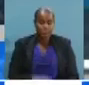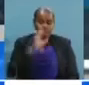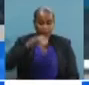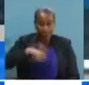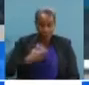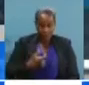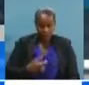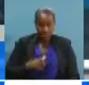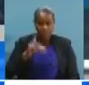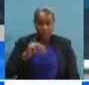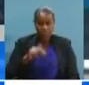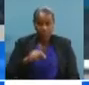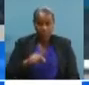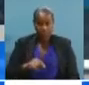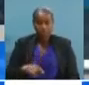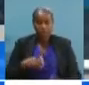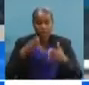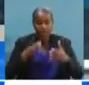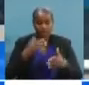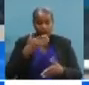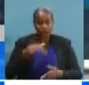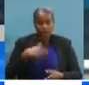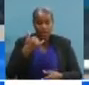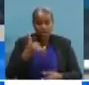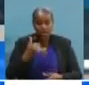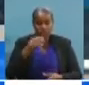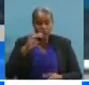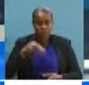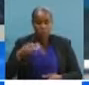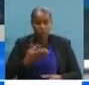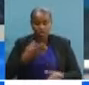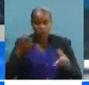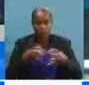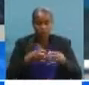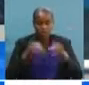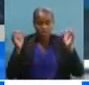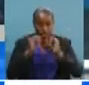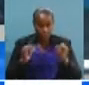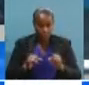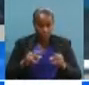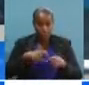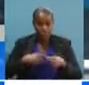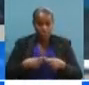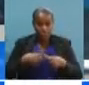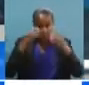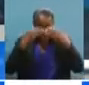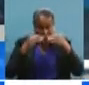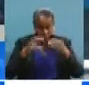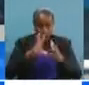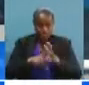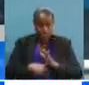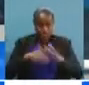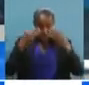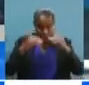E Cabo Verde foi contemplado com 1,2 milhões de dólares pelo Grupo Internacional de Parceiros da Educação, no quadro do